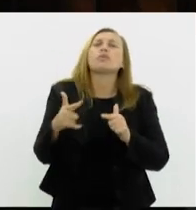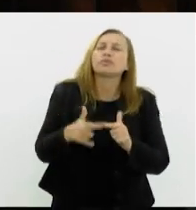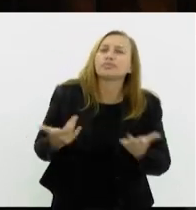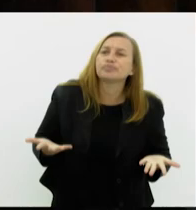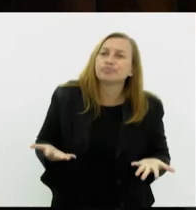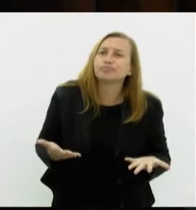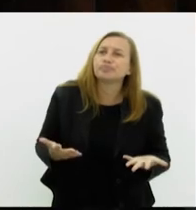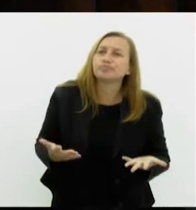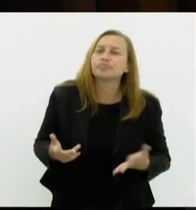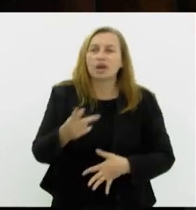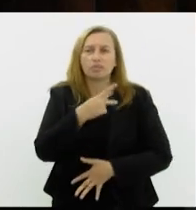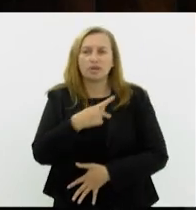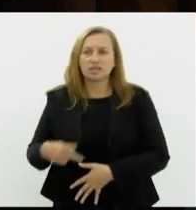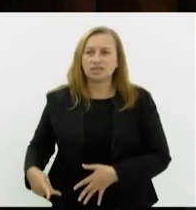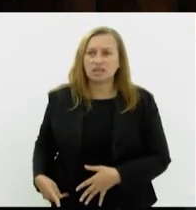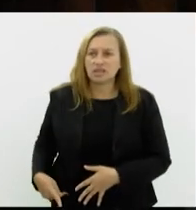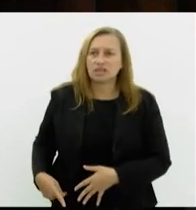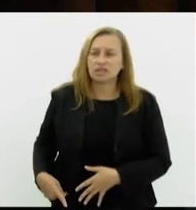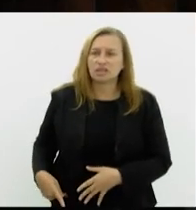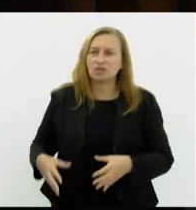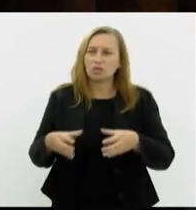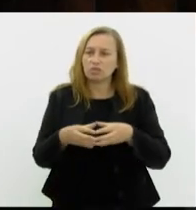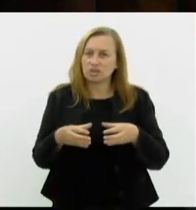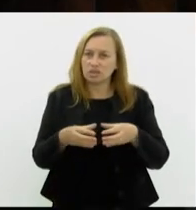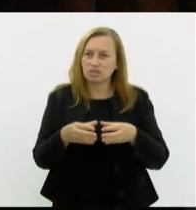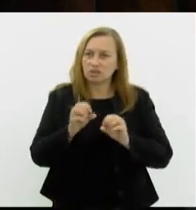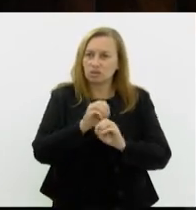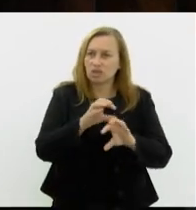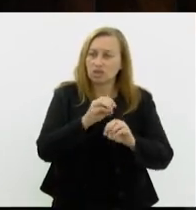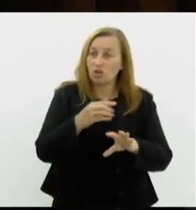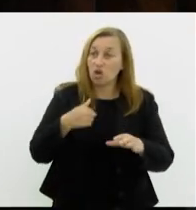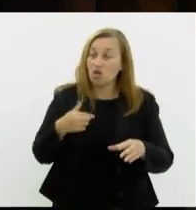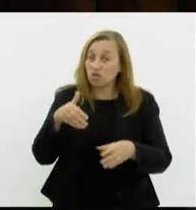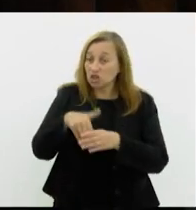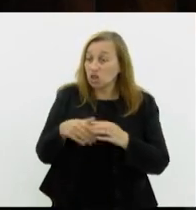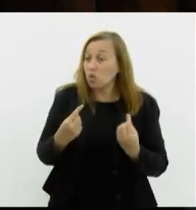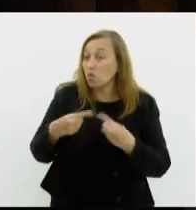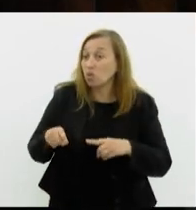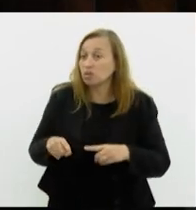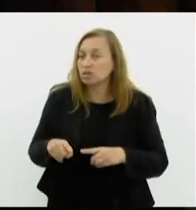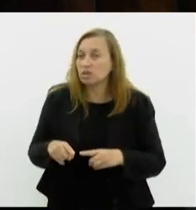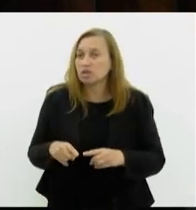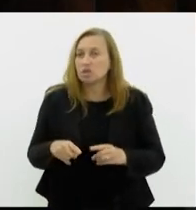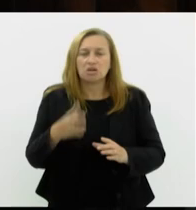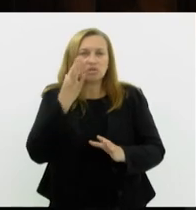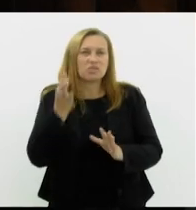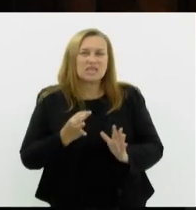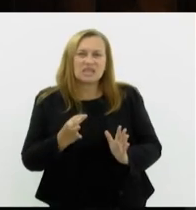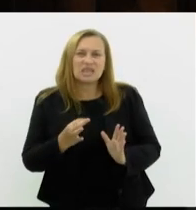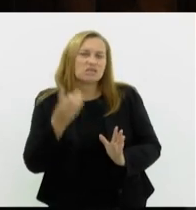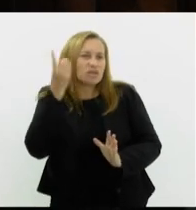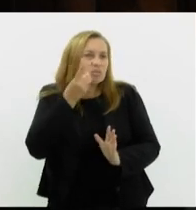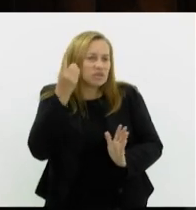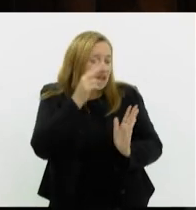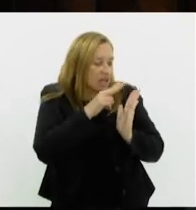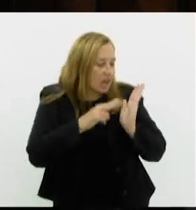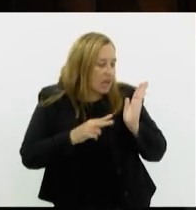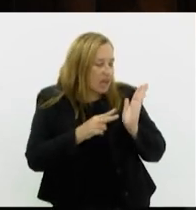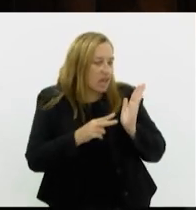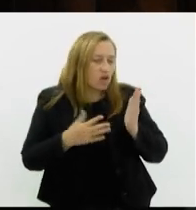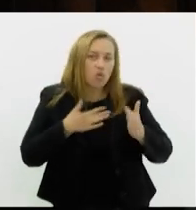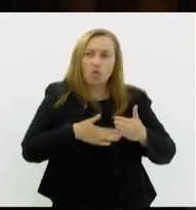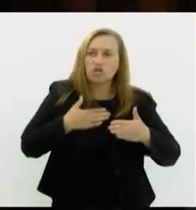Botaram na presidência da Comissão de Educação, sem meu voto, votei contra, um deputado que eu não sei se lê, eu não sei se gosta de